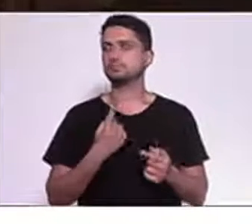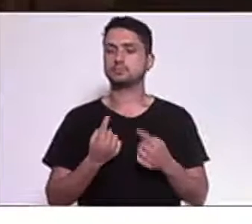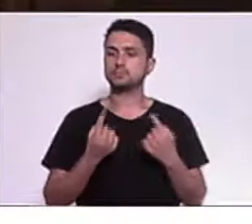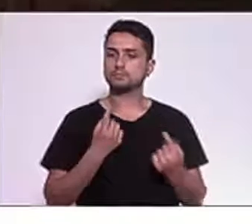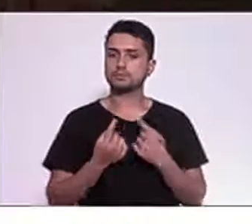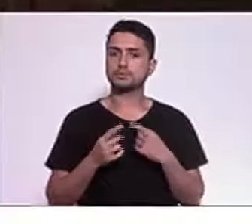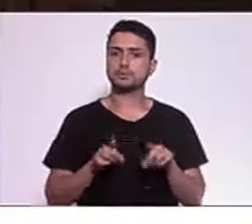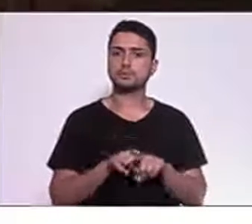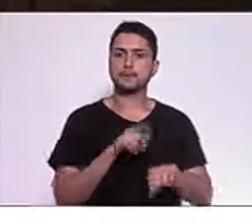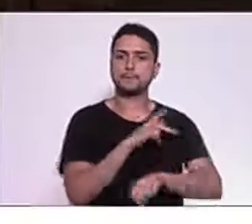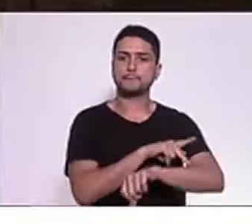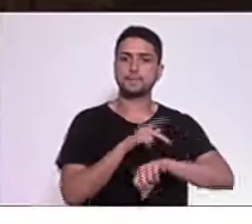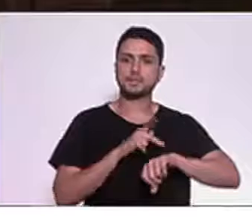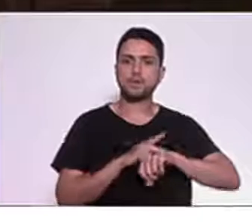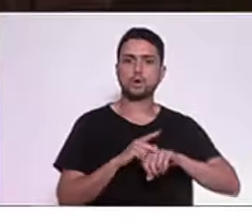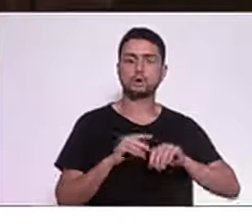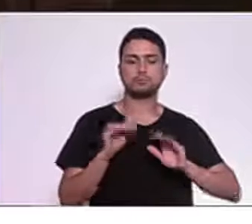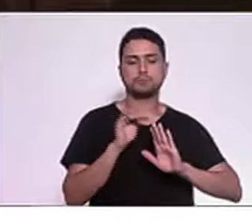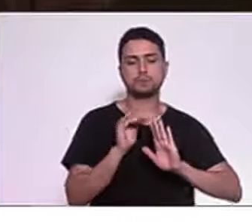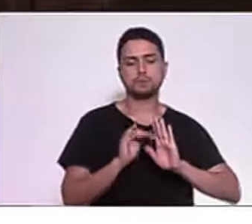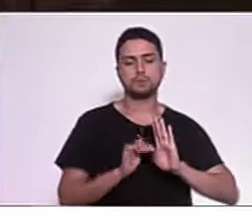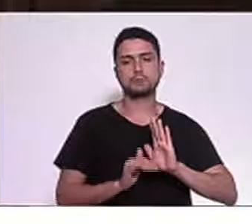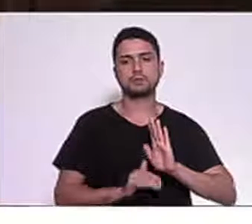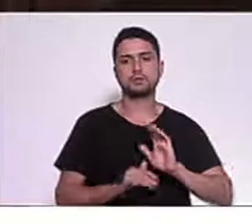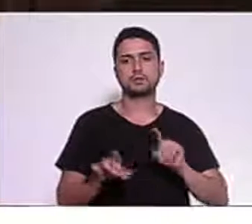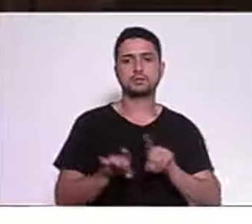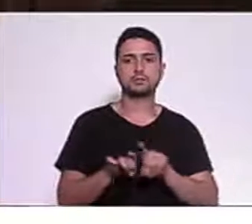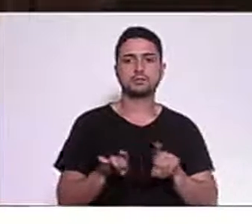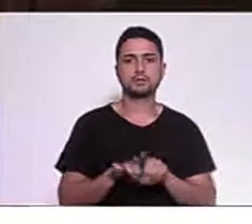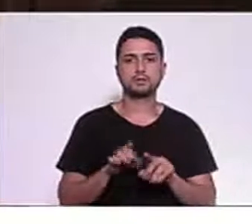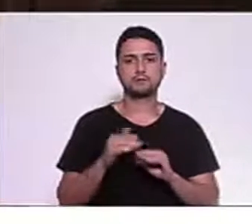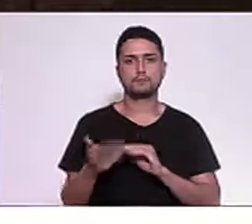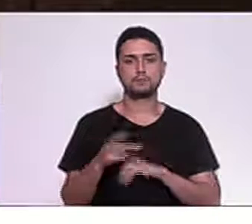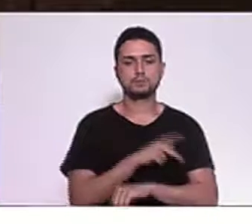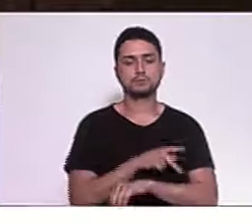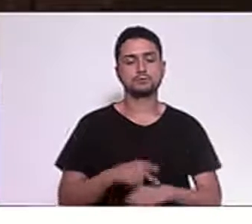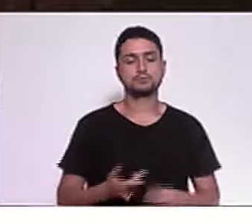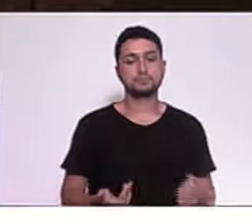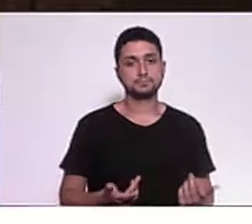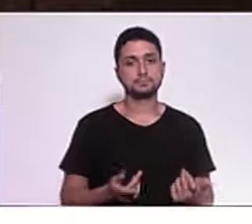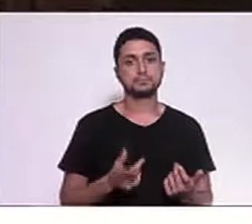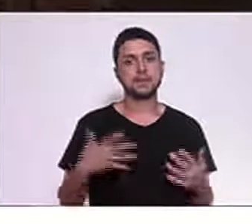em horário de entrada e de saída de estudantes. Então, sem levar em conta